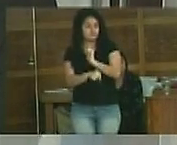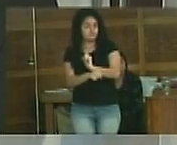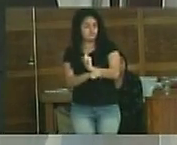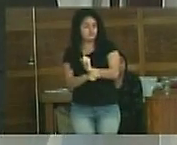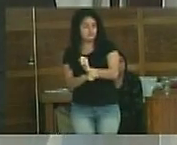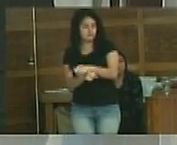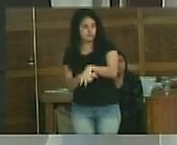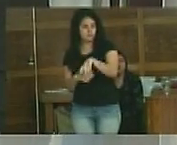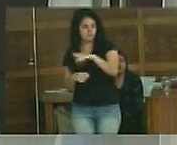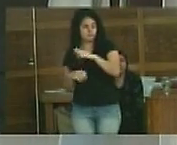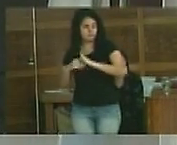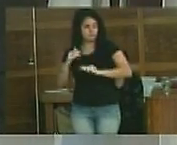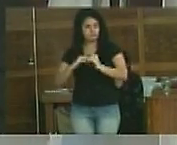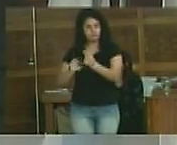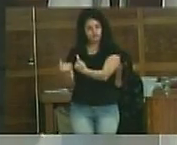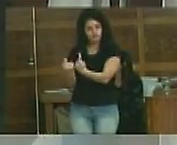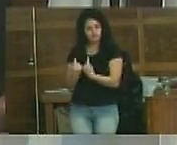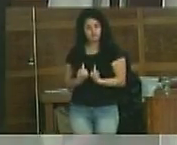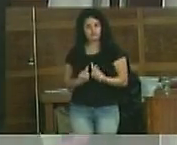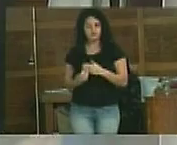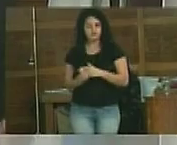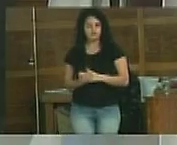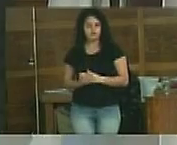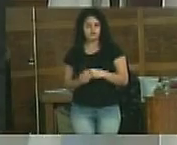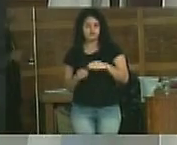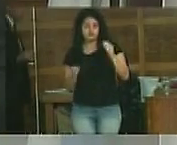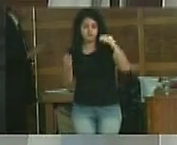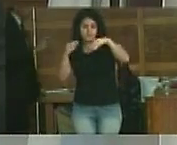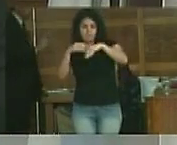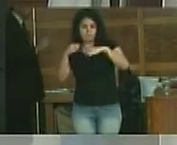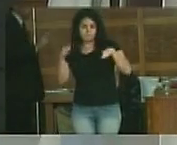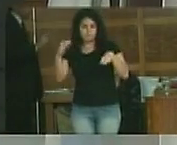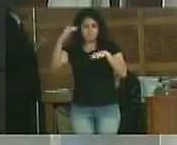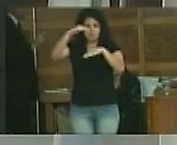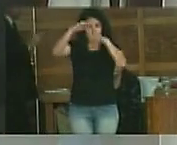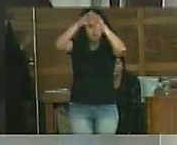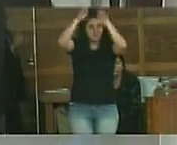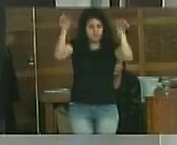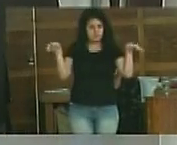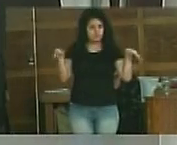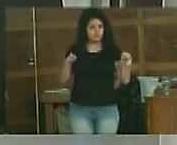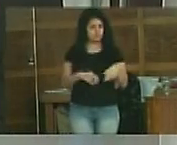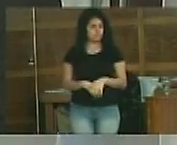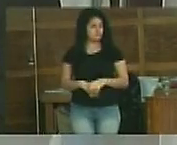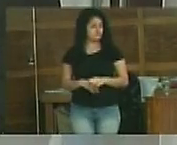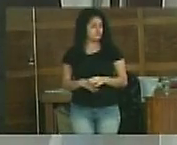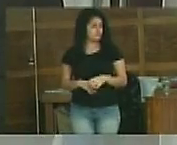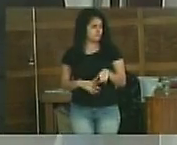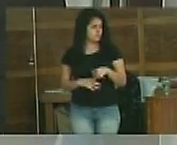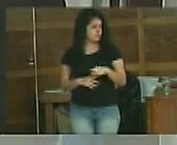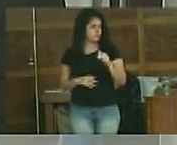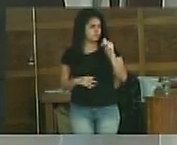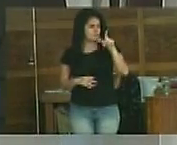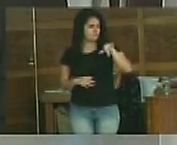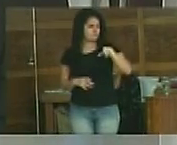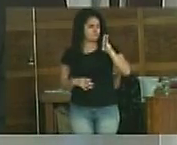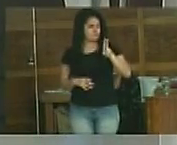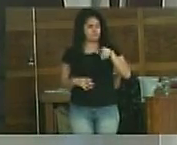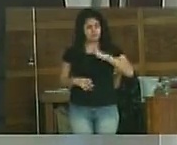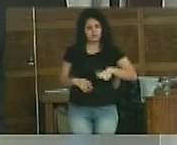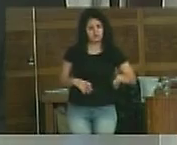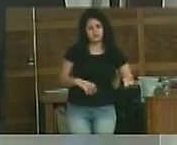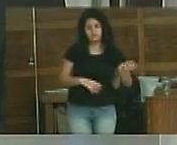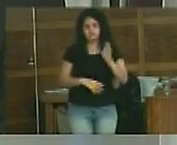para iniciar o atendimento debaixo da cobertura. Não é justo que os moradores, às vezes